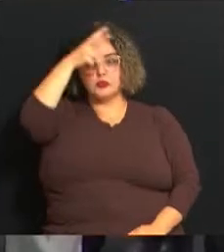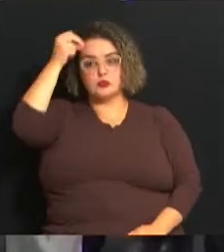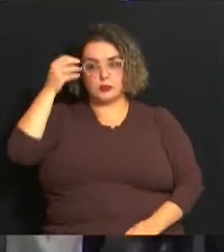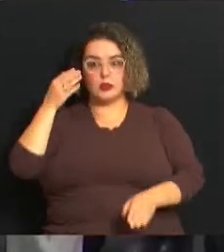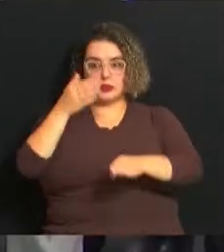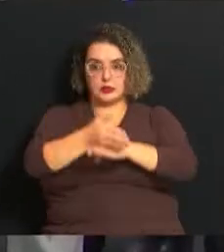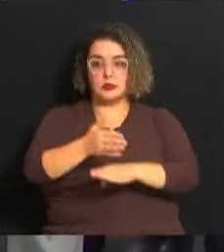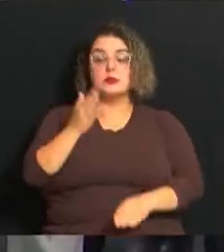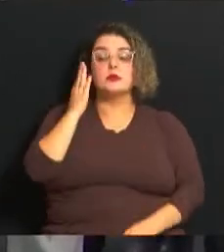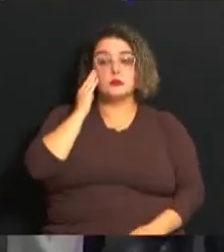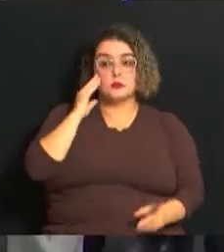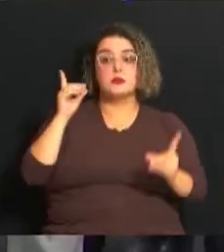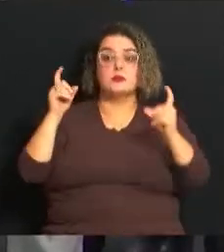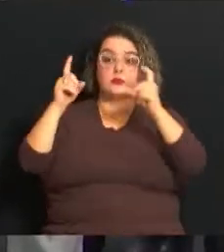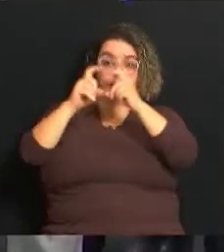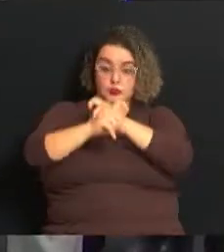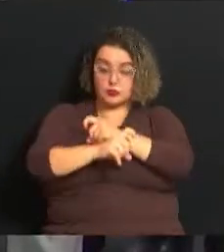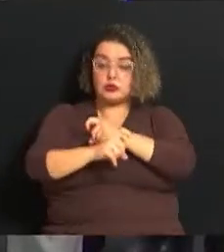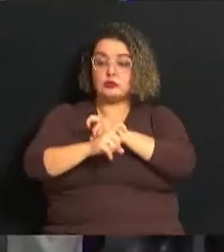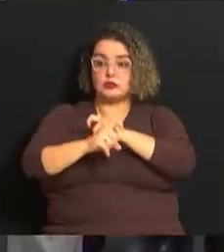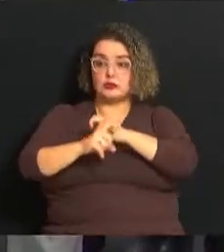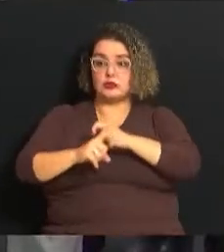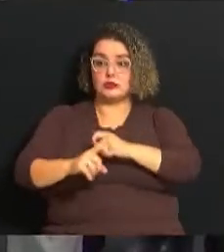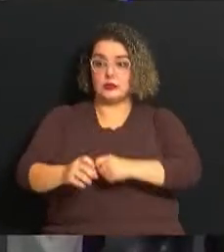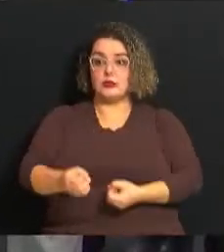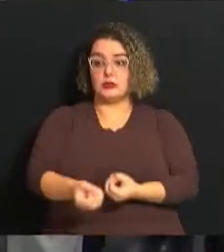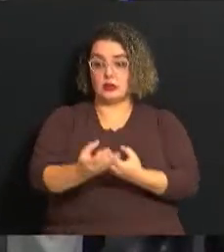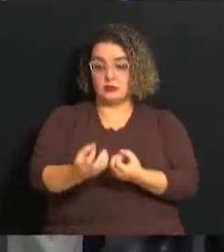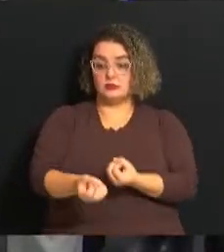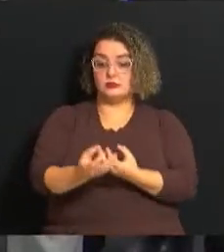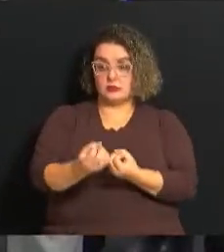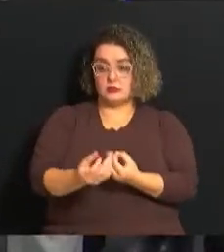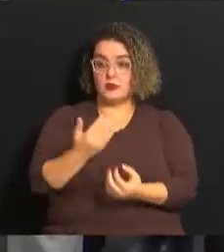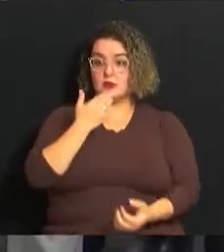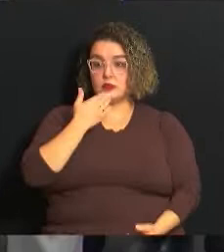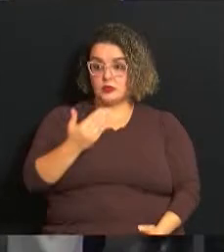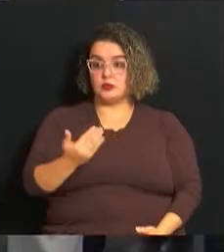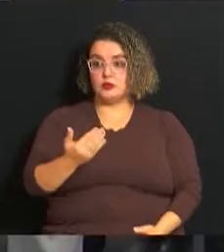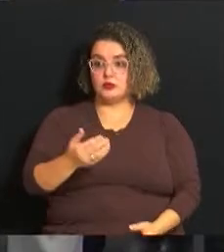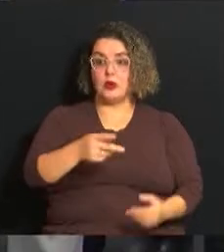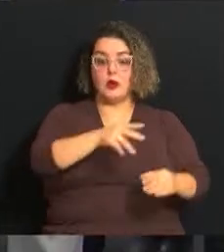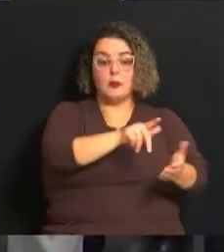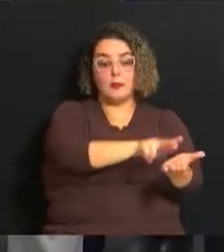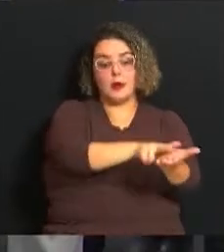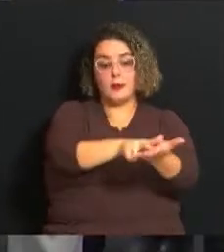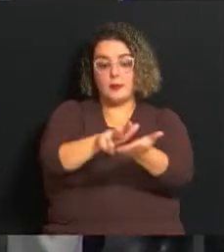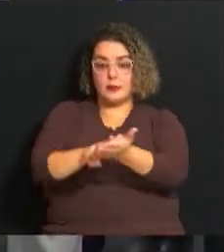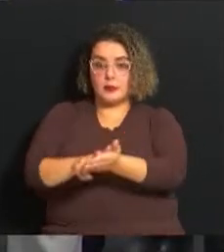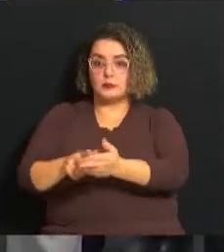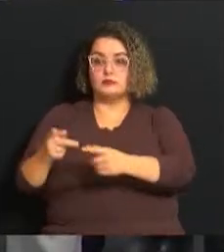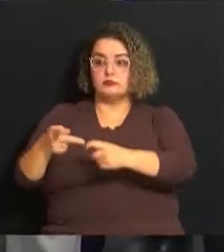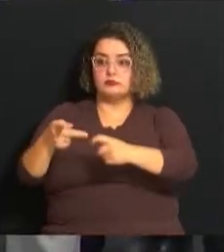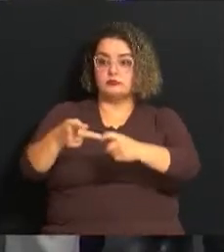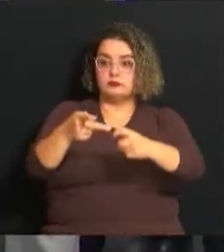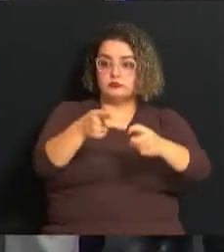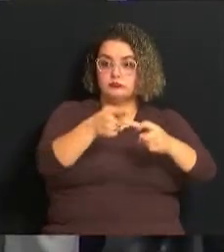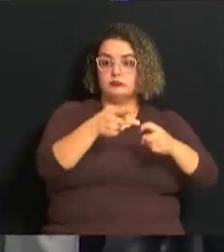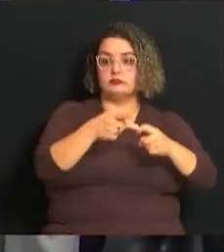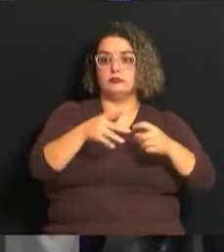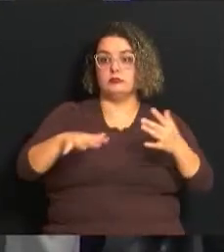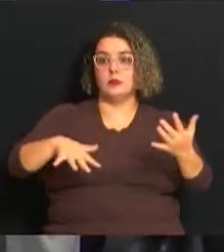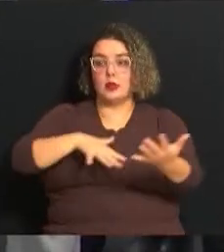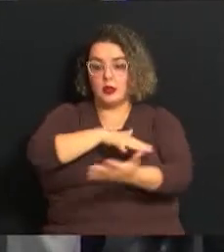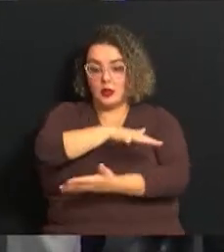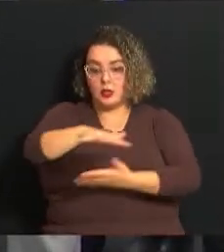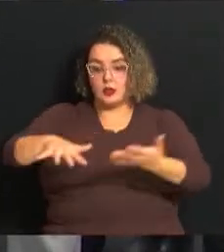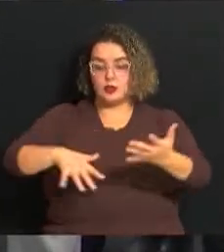do desafio que nós teríamos e da demanda crescente aqui por leitos pediátricos. Articulamos no nosso hospital estadual